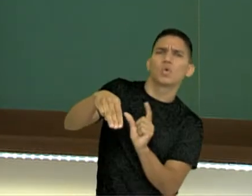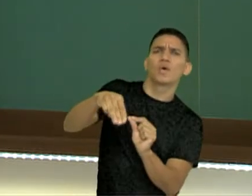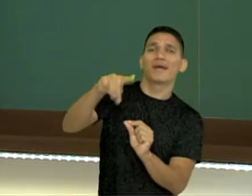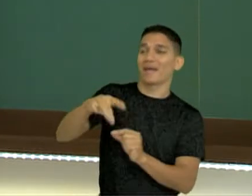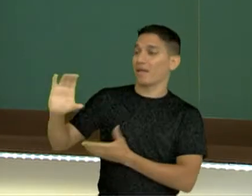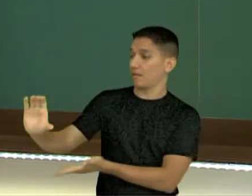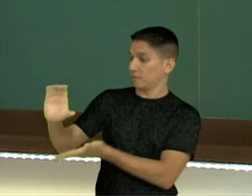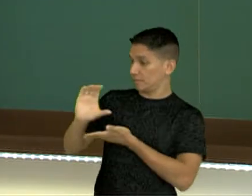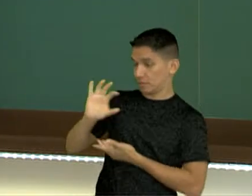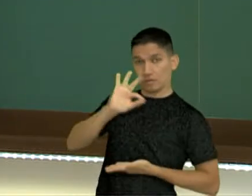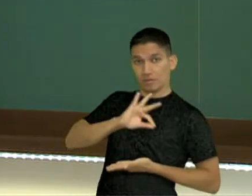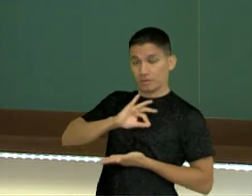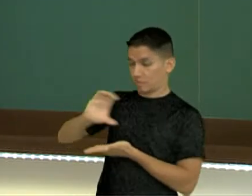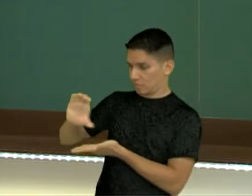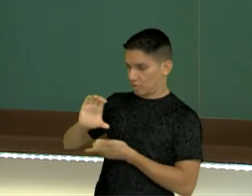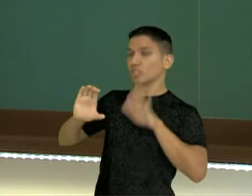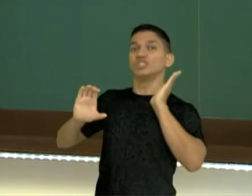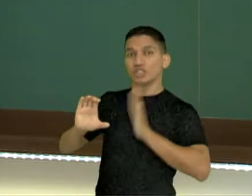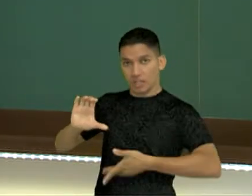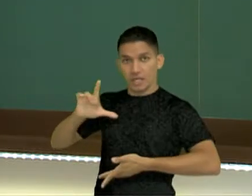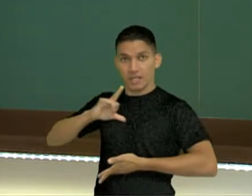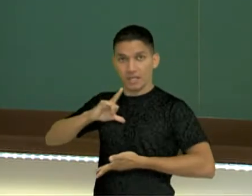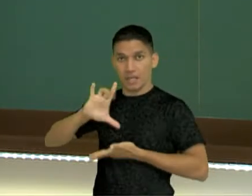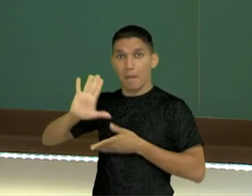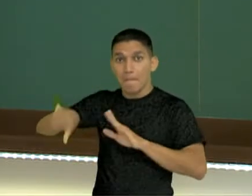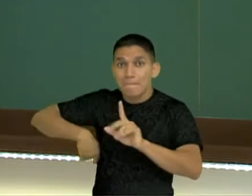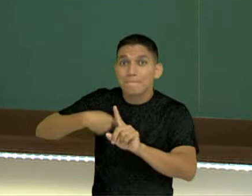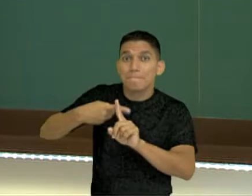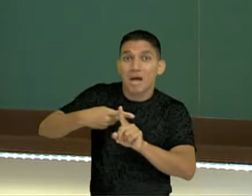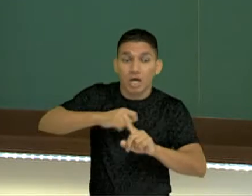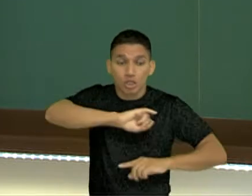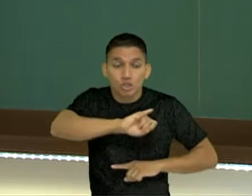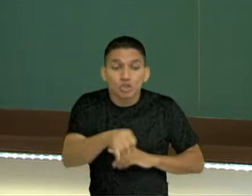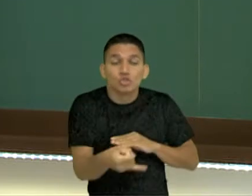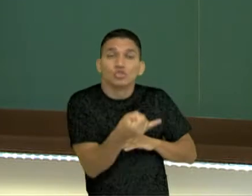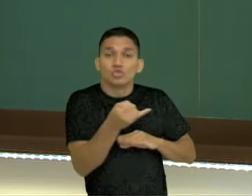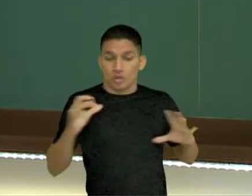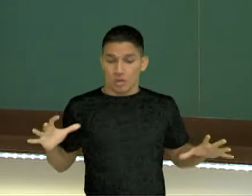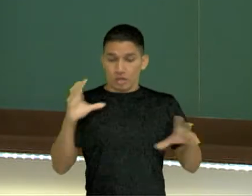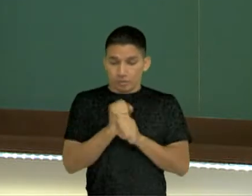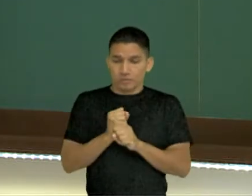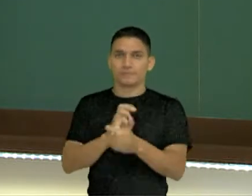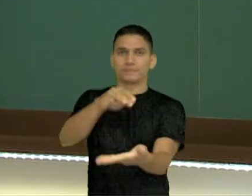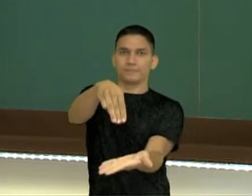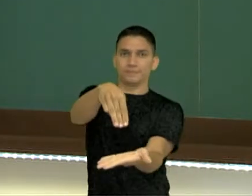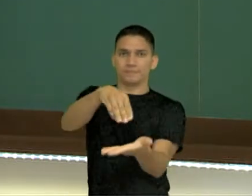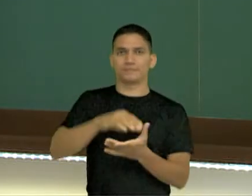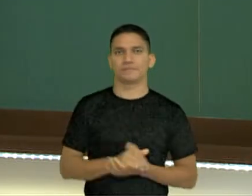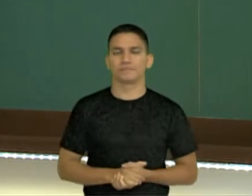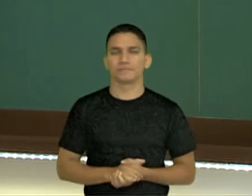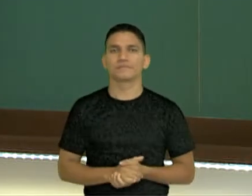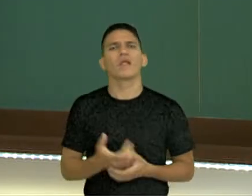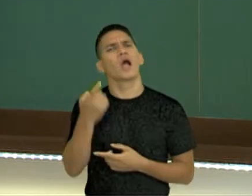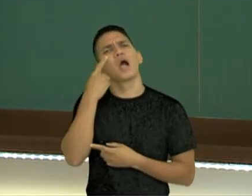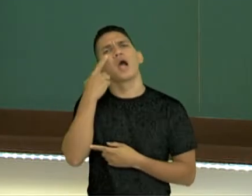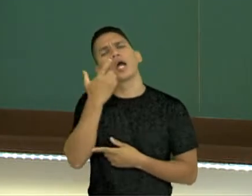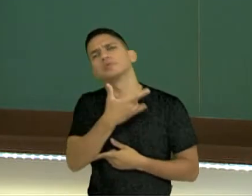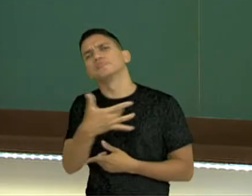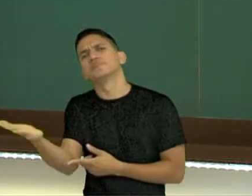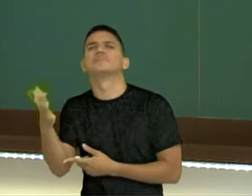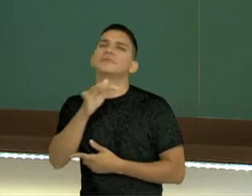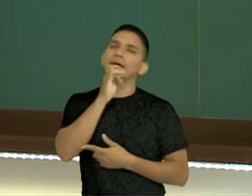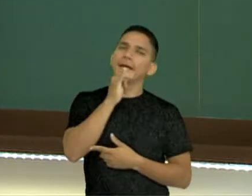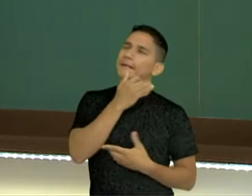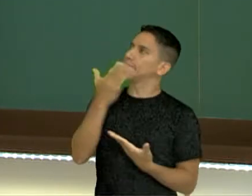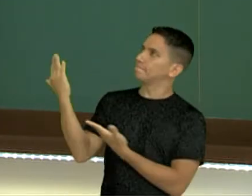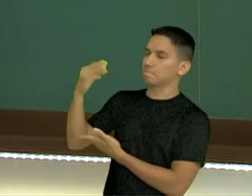tenho mais o juro que rendeu. A soma dos dois vai dar o que a gente chama de montante. Vamos ver aqui o